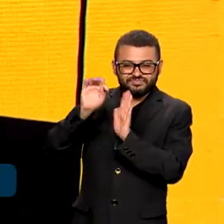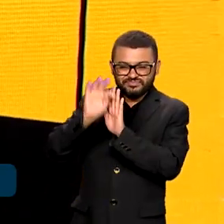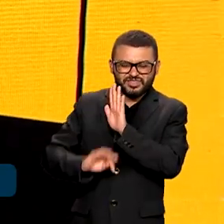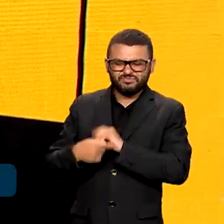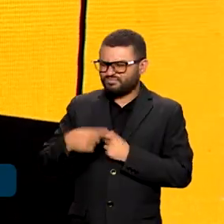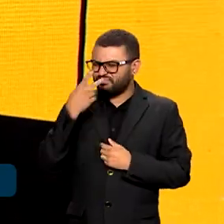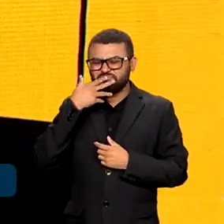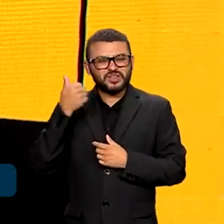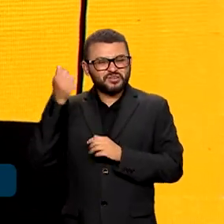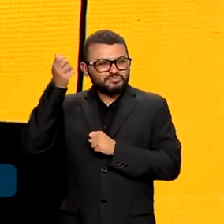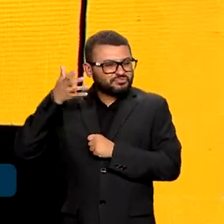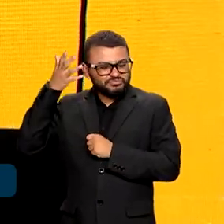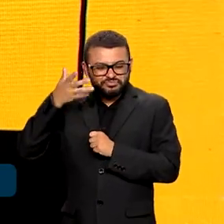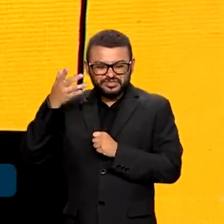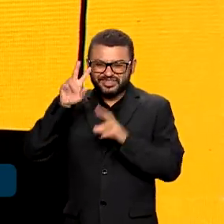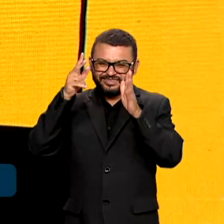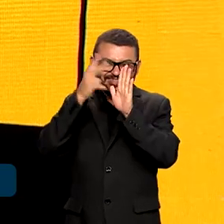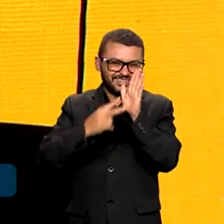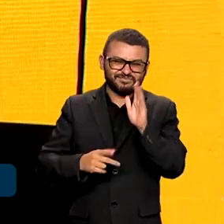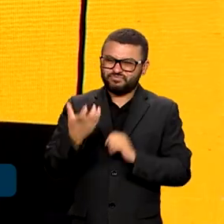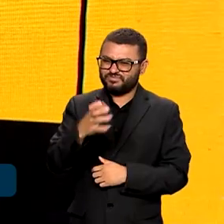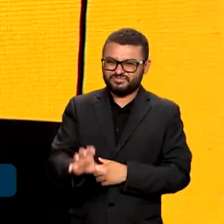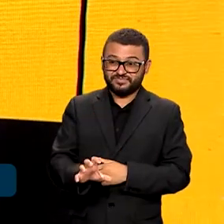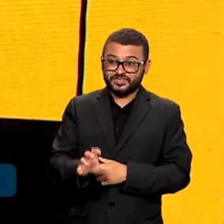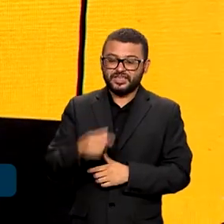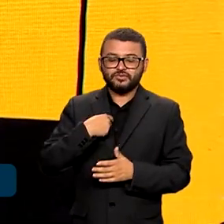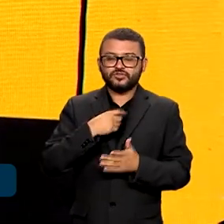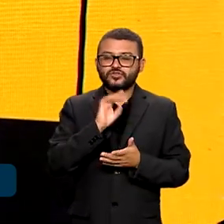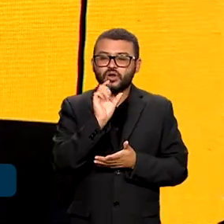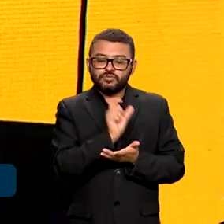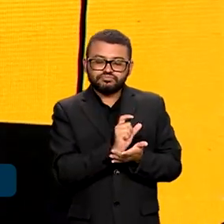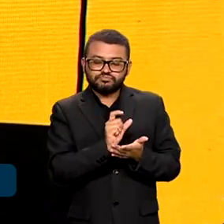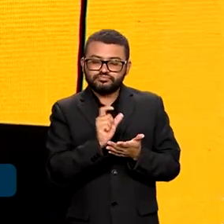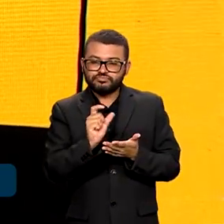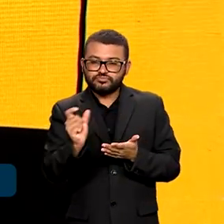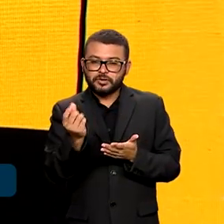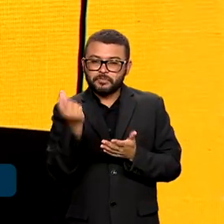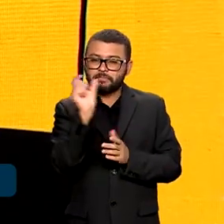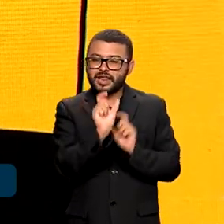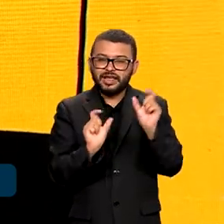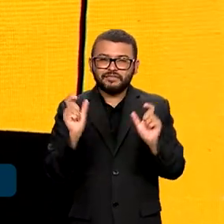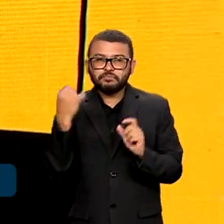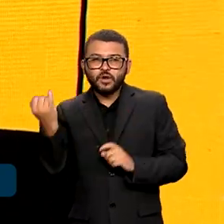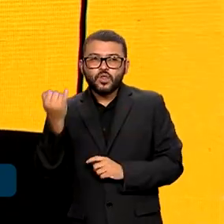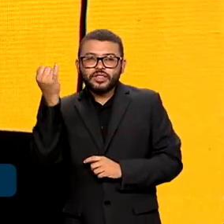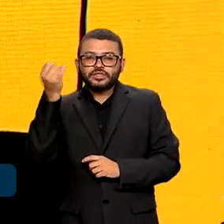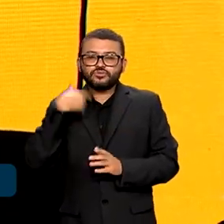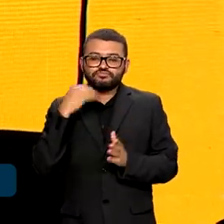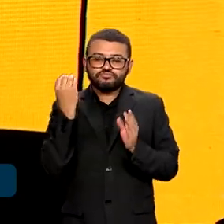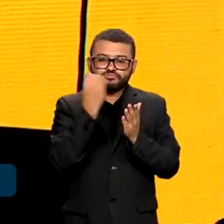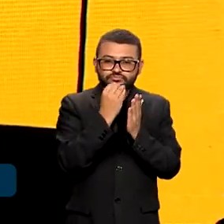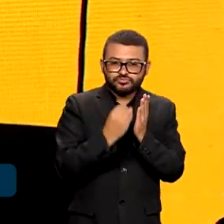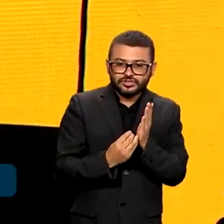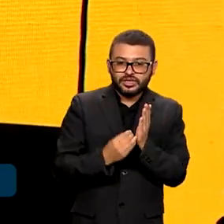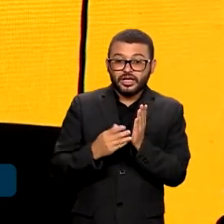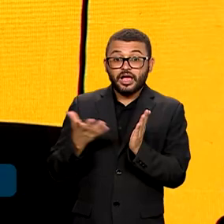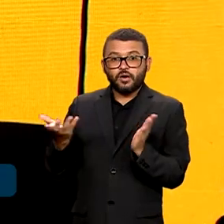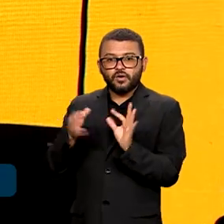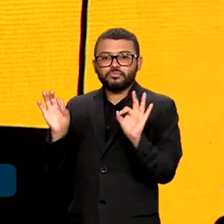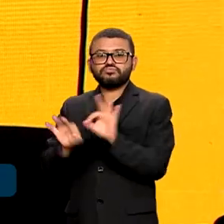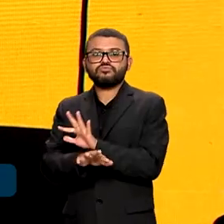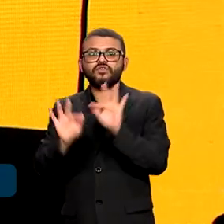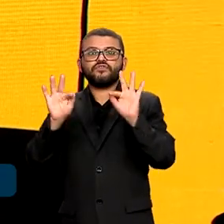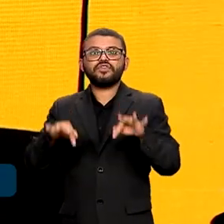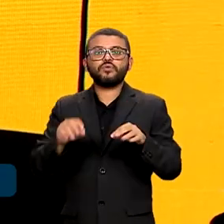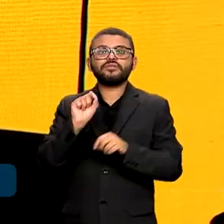digo, eu não vou falar, não vou ler discurso. Eu anotei uns pontos, que uma parte eu já falei aqui, e que eu queria concluir